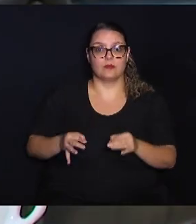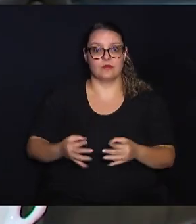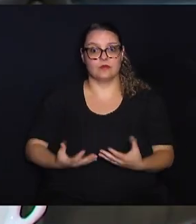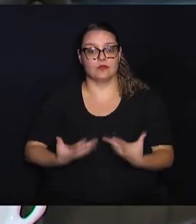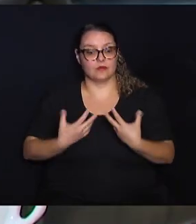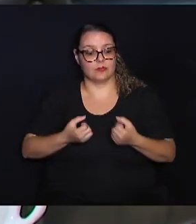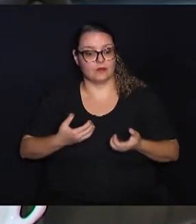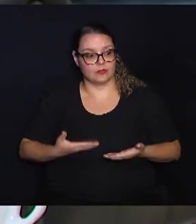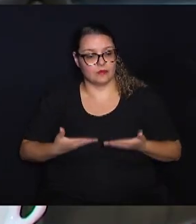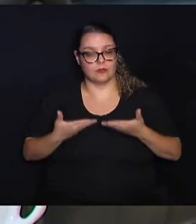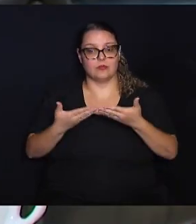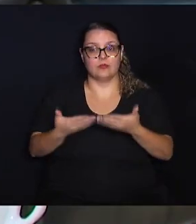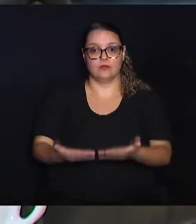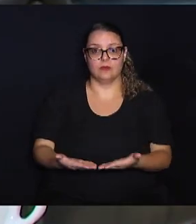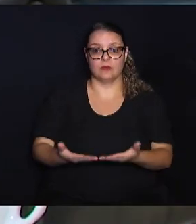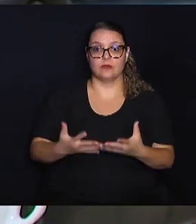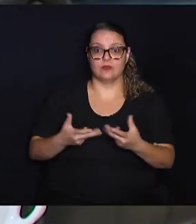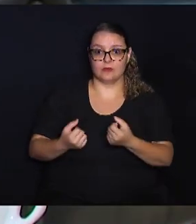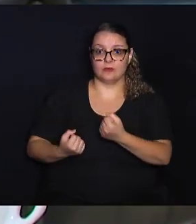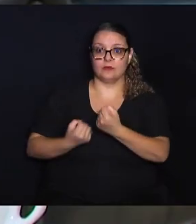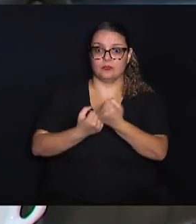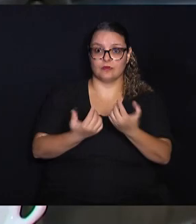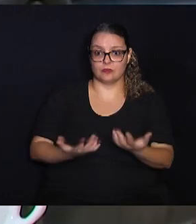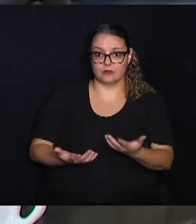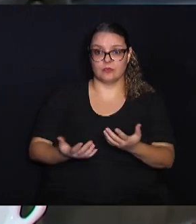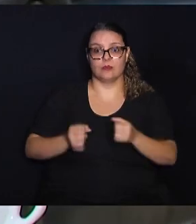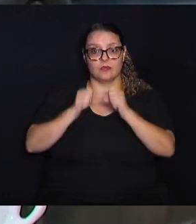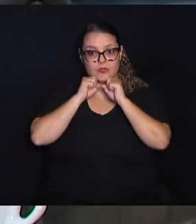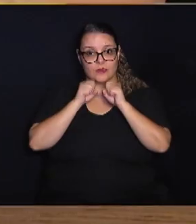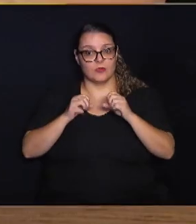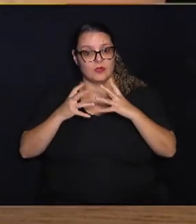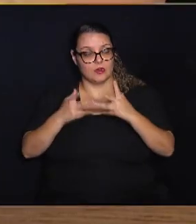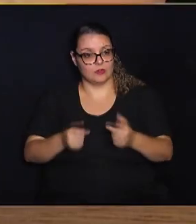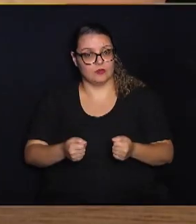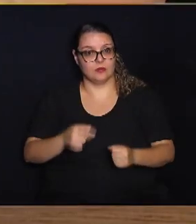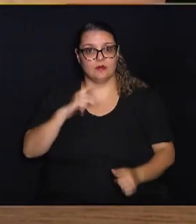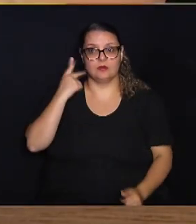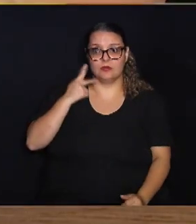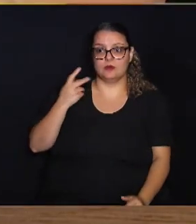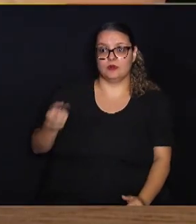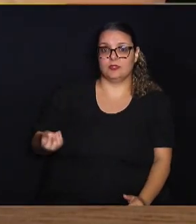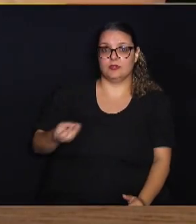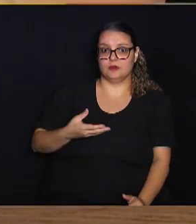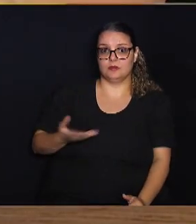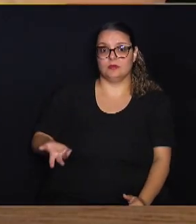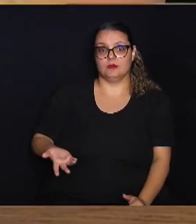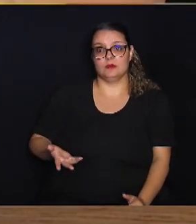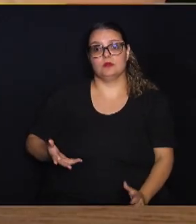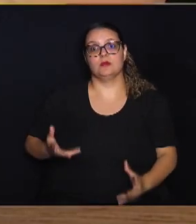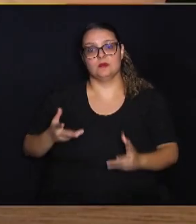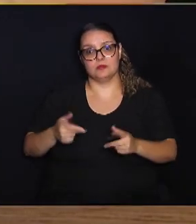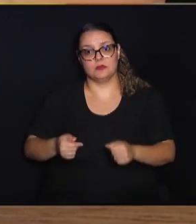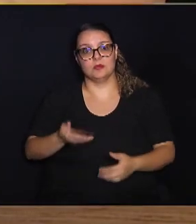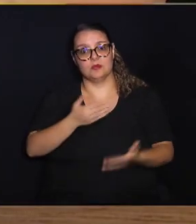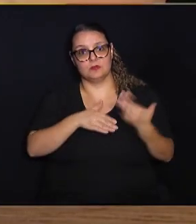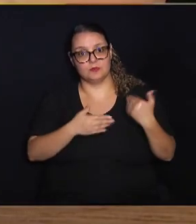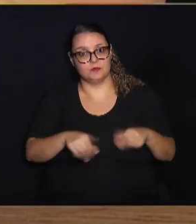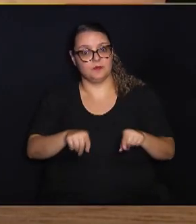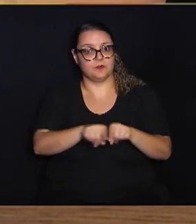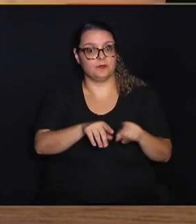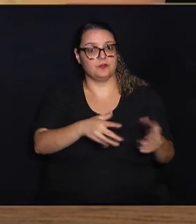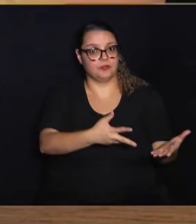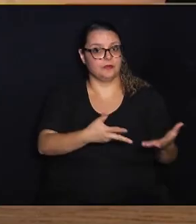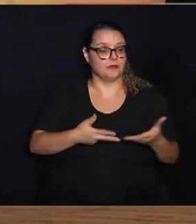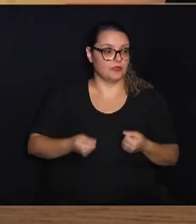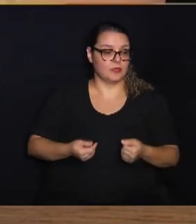oferecer todo o suporte e assessoria para os vereadores. E também convidá-los,